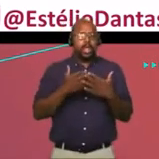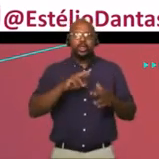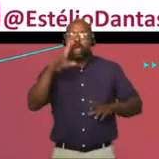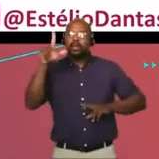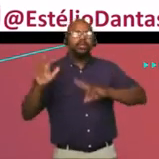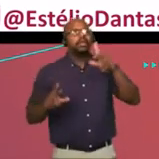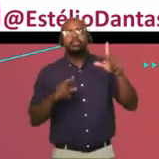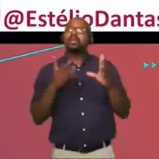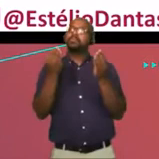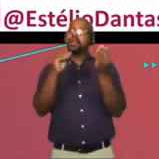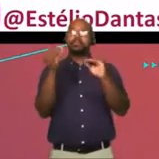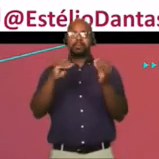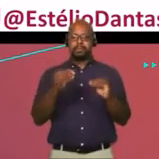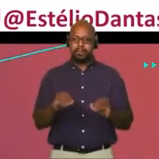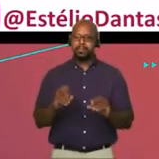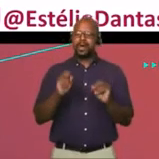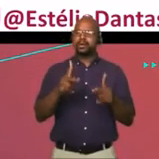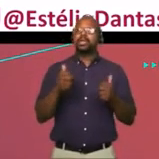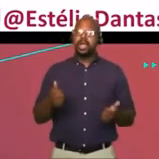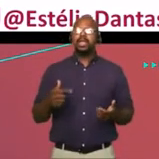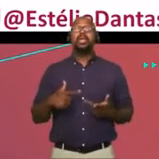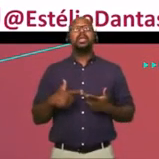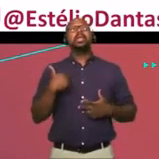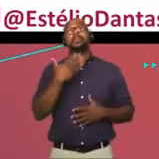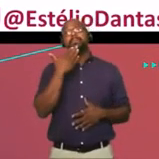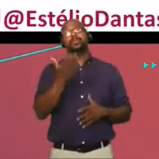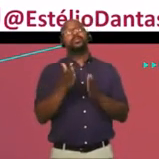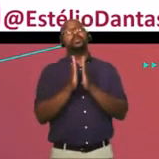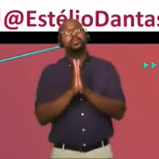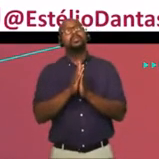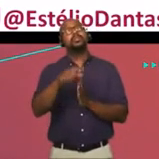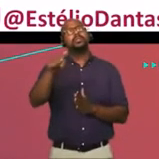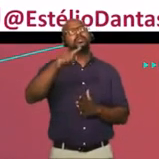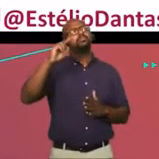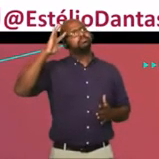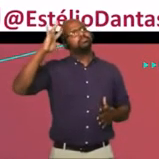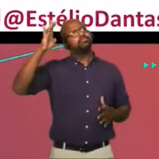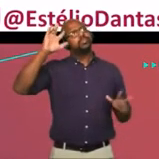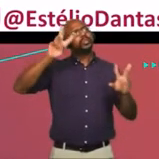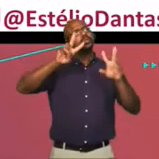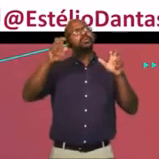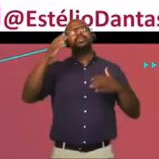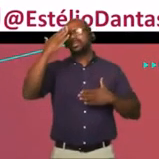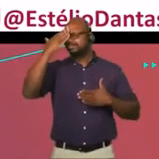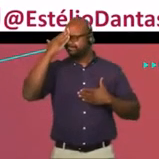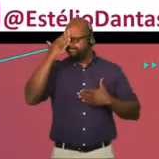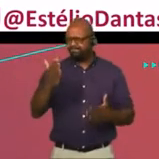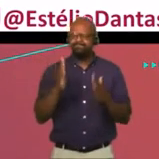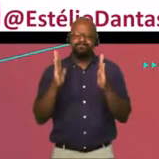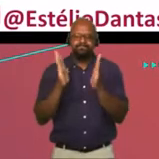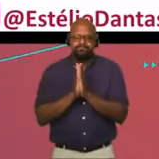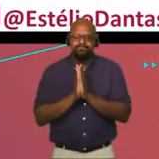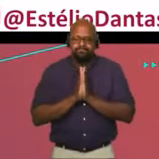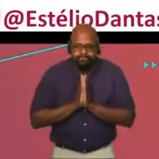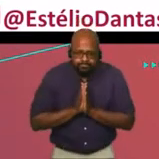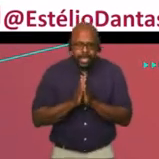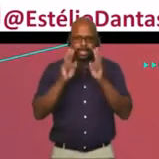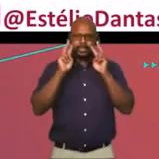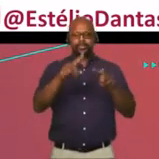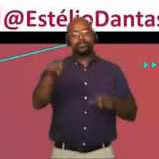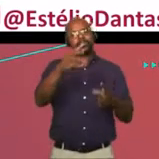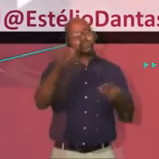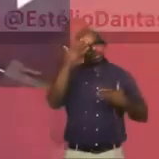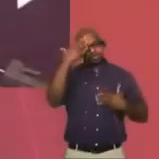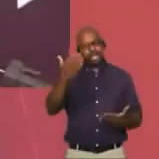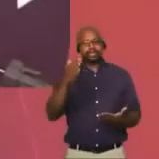nós estamos colocando lá ok e pedir que você acha eu frito um pouco sobre isso e agradecer muito a atenção de vocês Muito obrigado